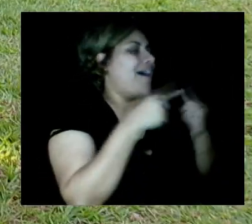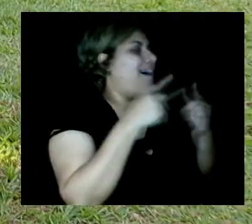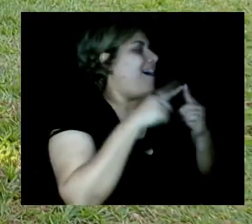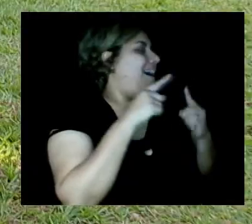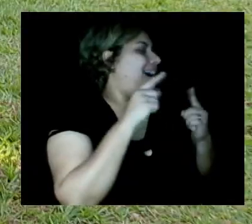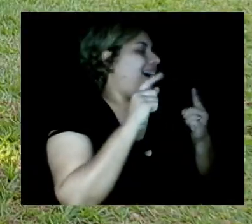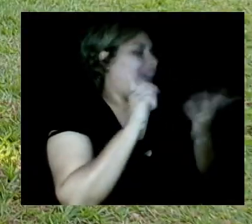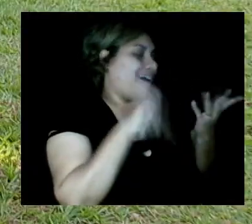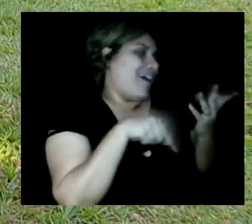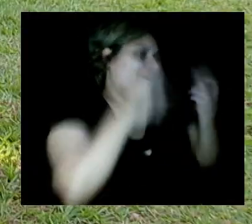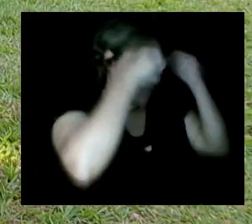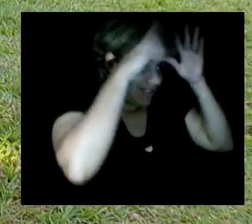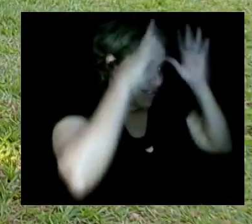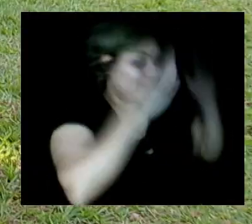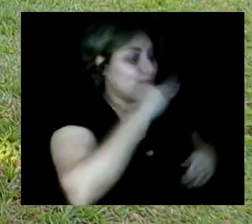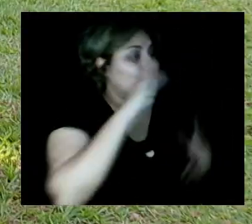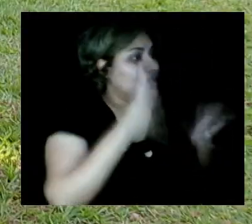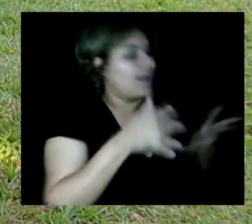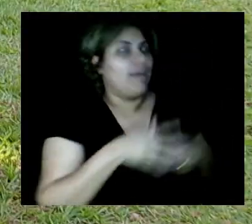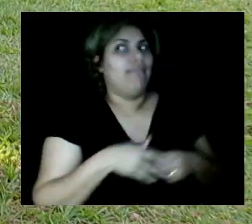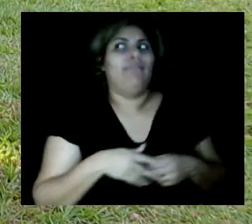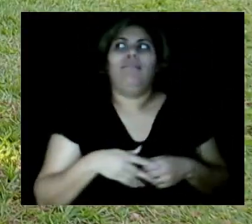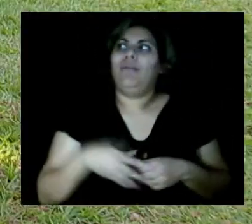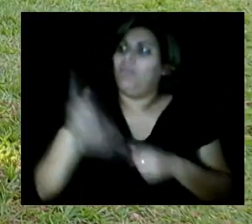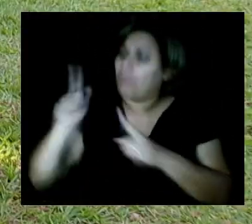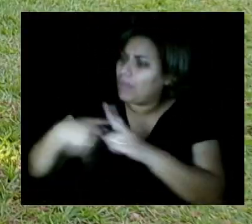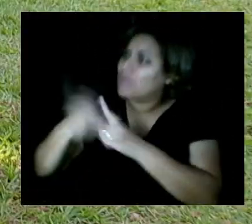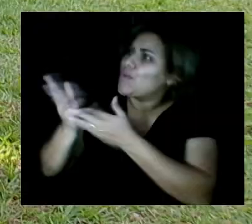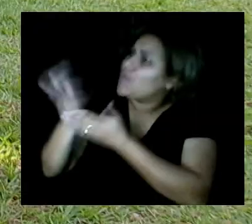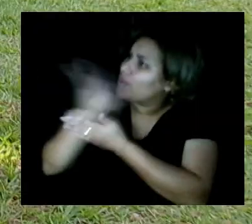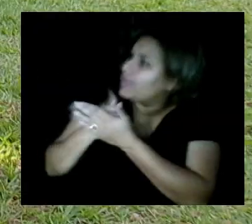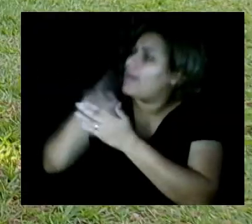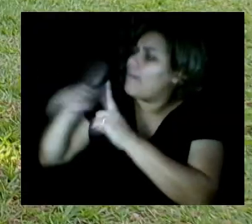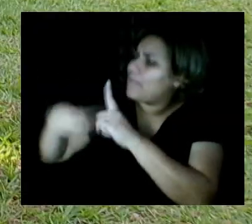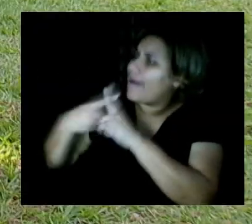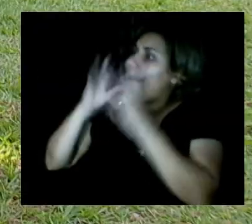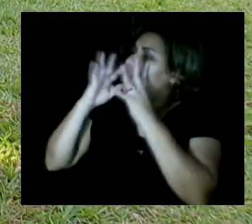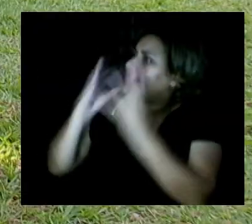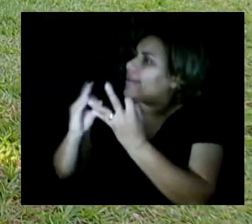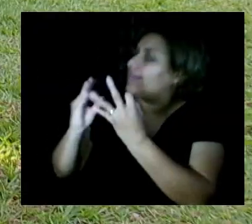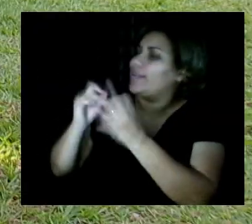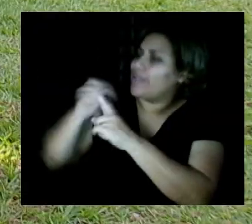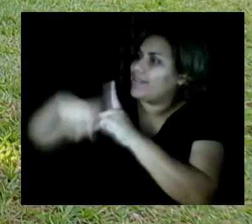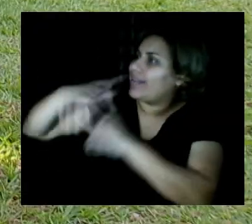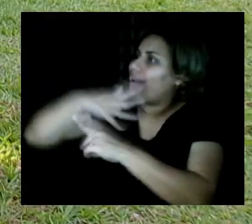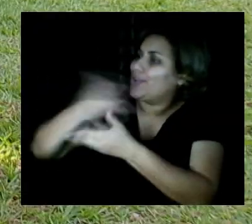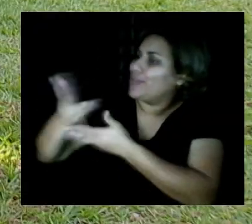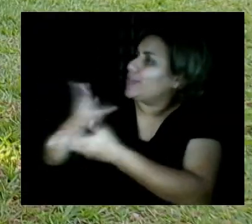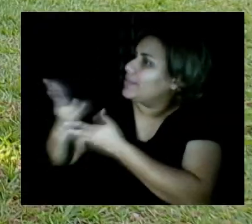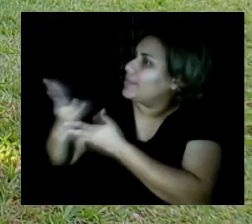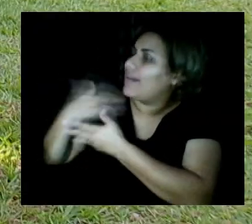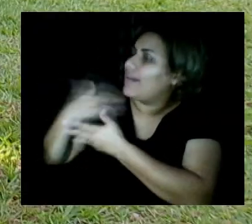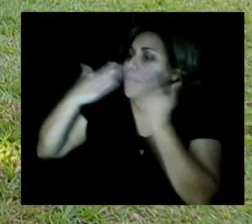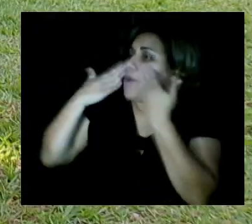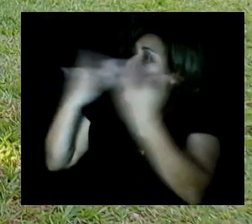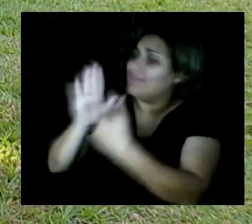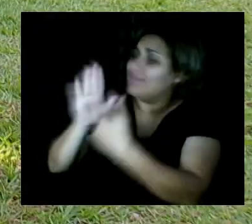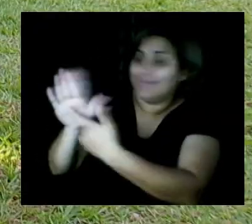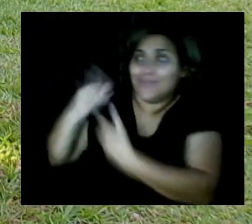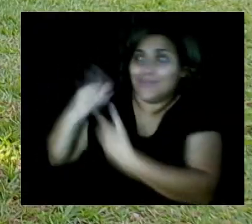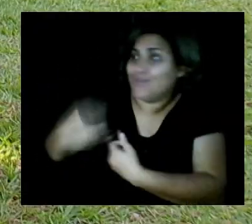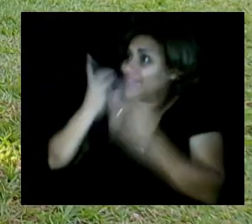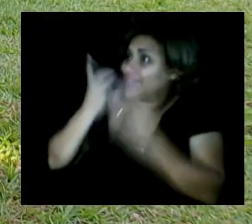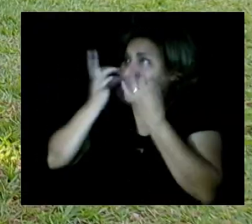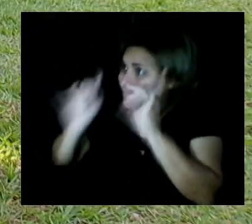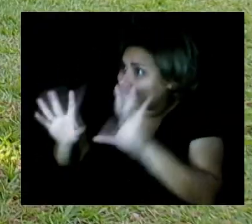trabalhar sempre com a inclusão, porque a sociedade ela é dinâmica e ela está apresentando essa realidade para a gente, né? Sim, isso. Existe algum